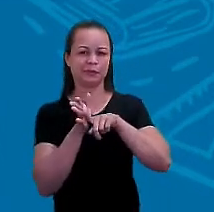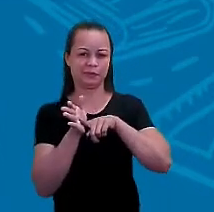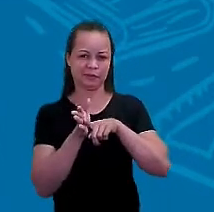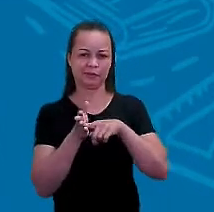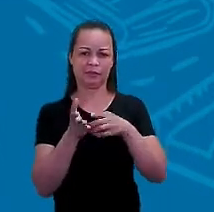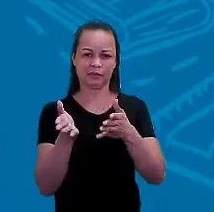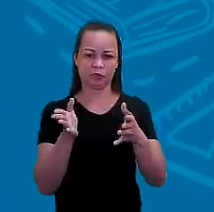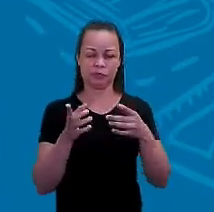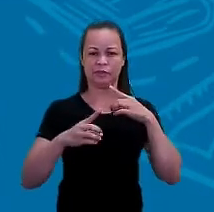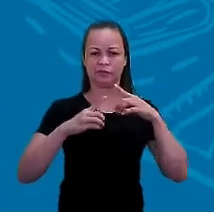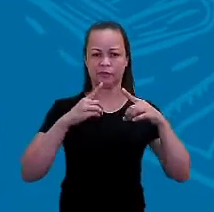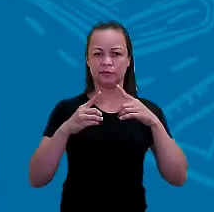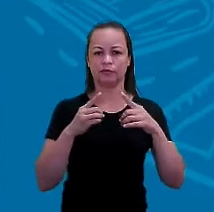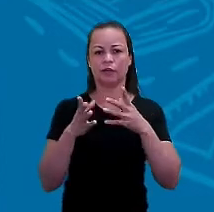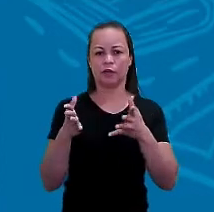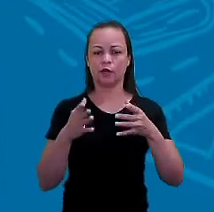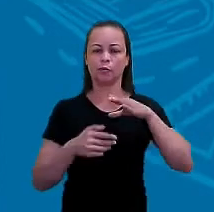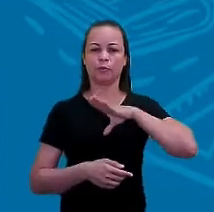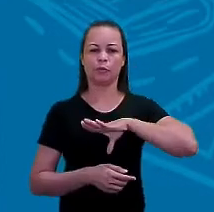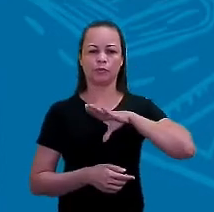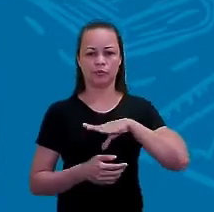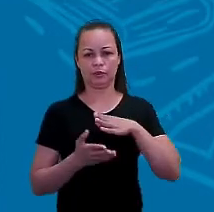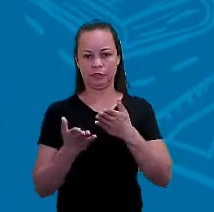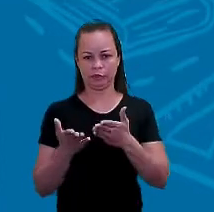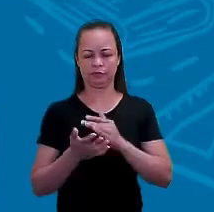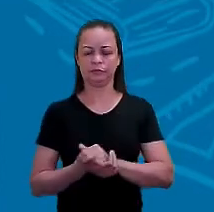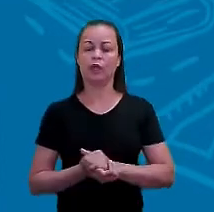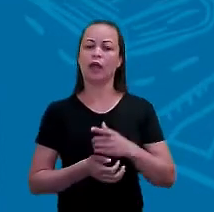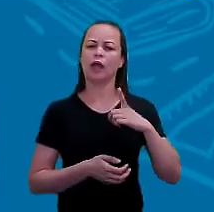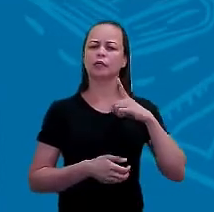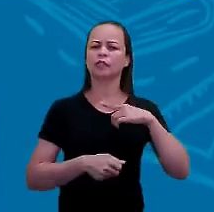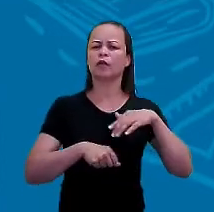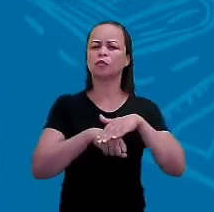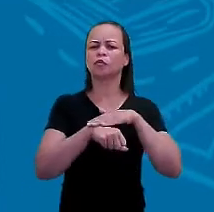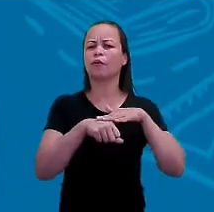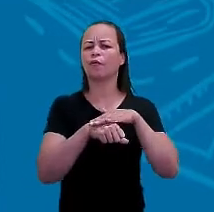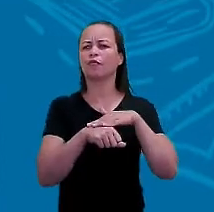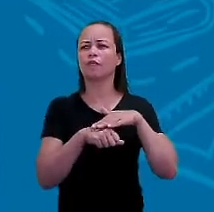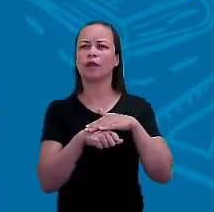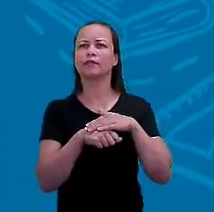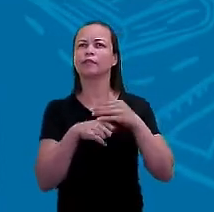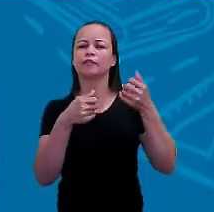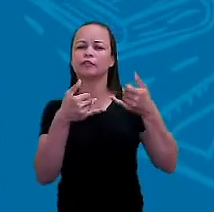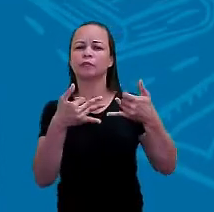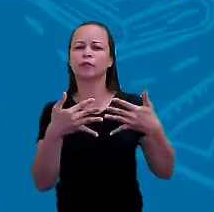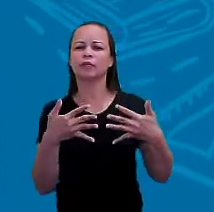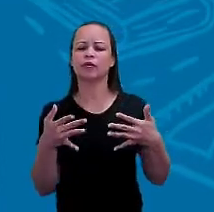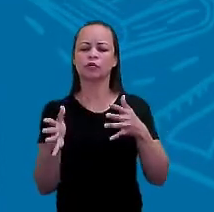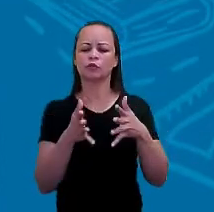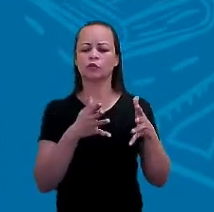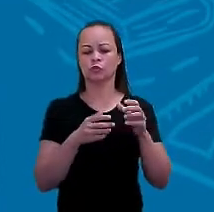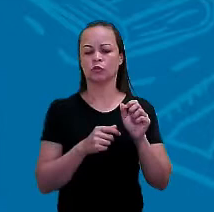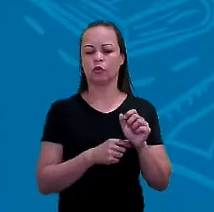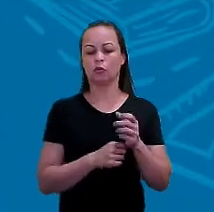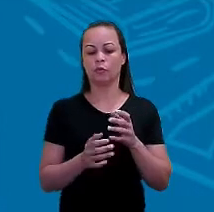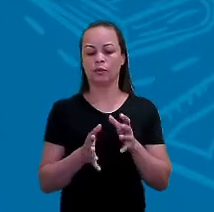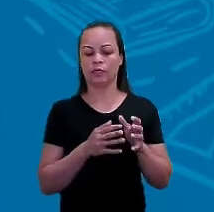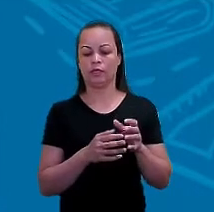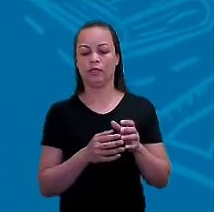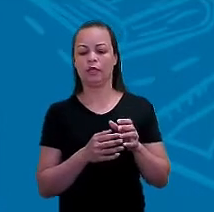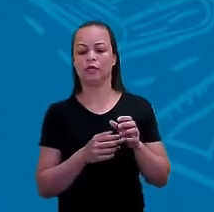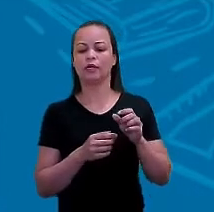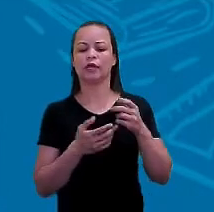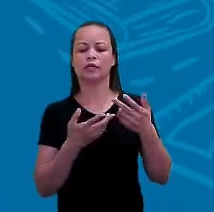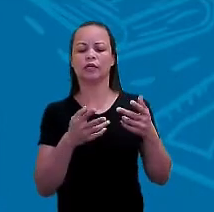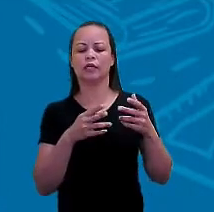nesse diálogo a gente tem uma conversa, né, falando sobre Secret Santa. O que é Secret Santa ou Secret